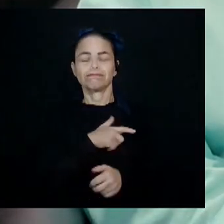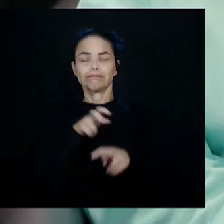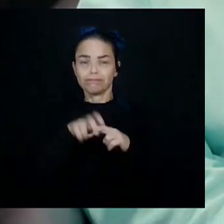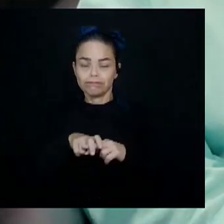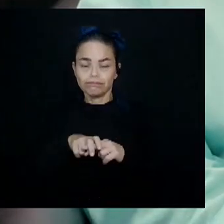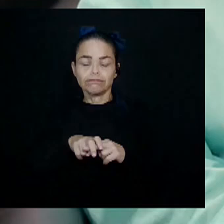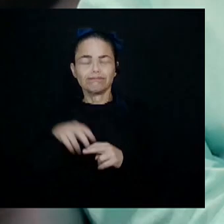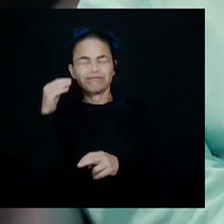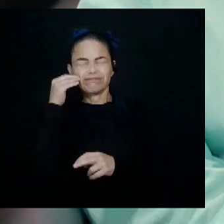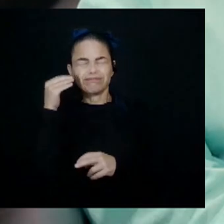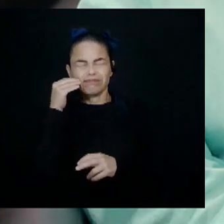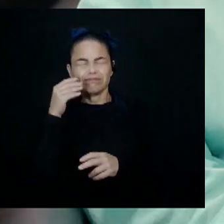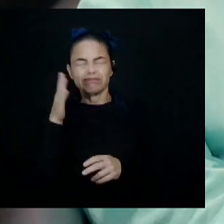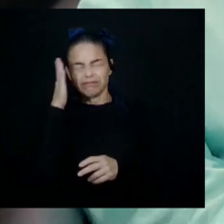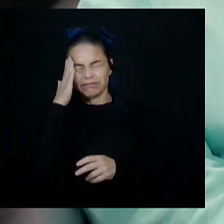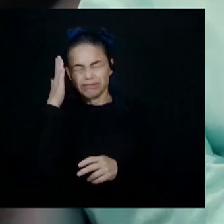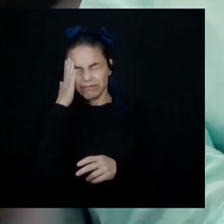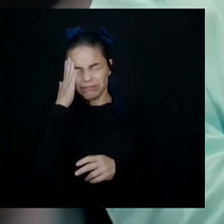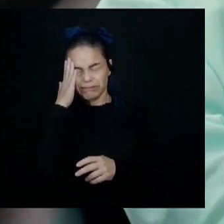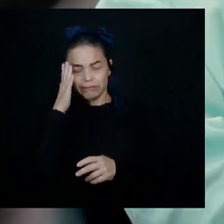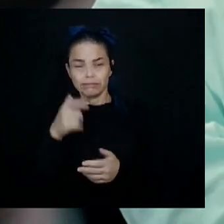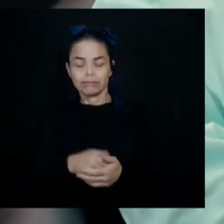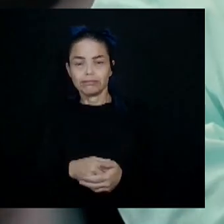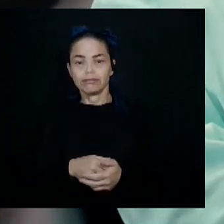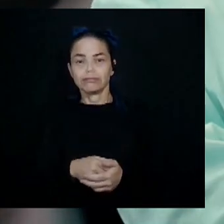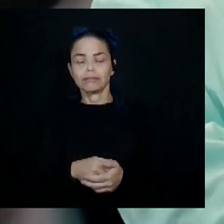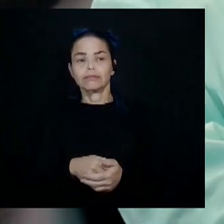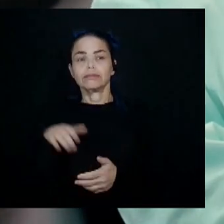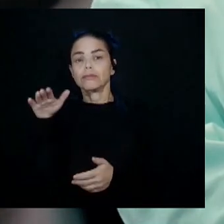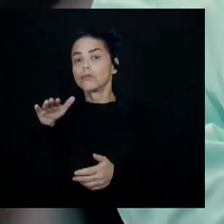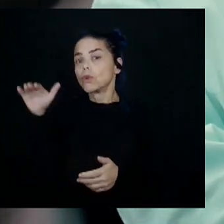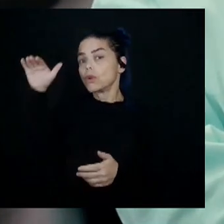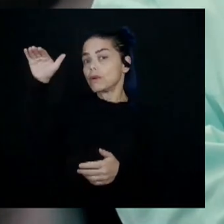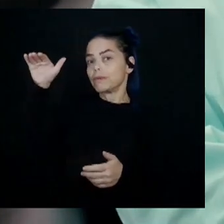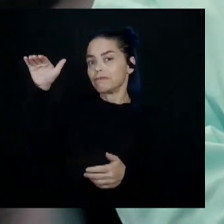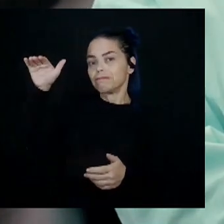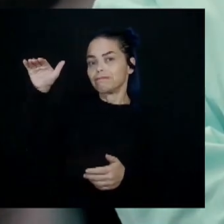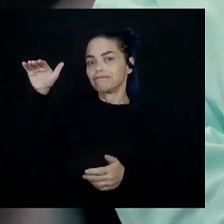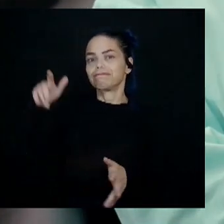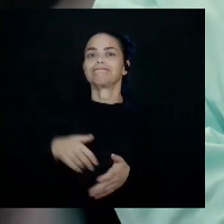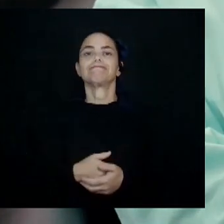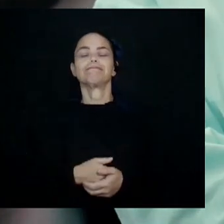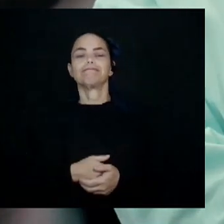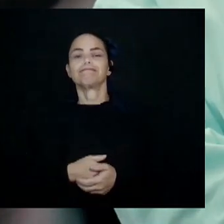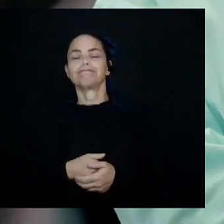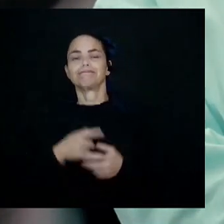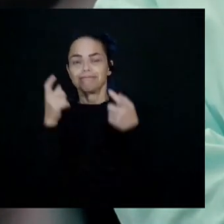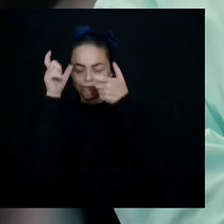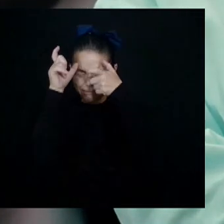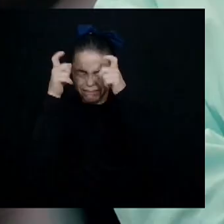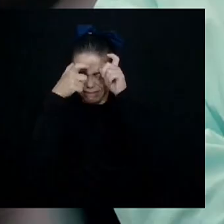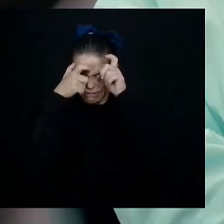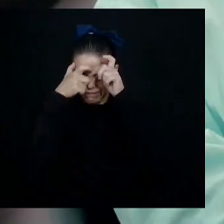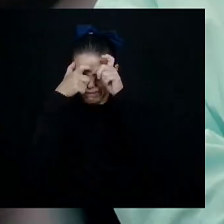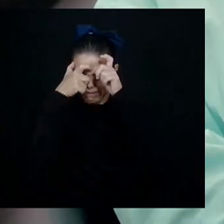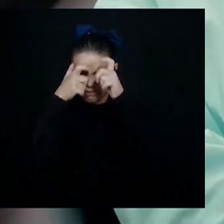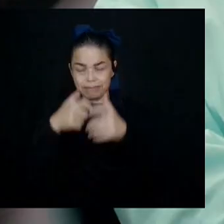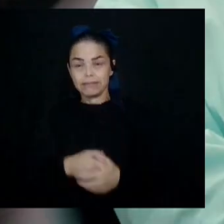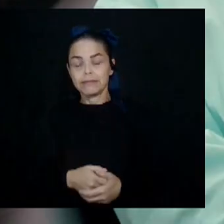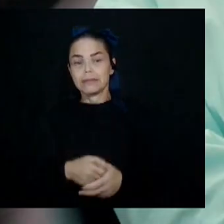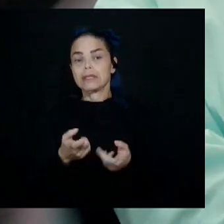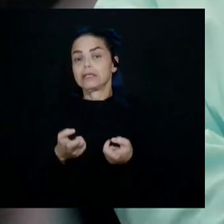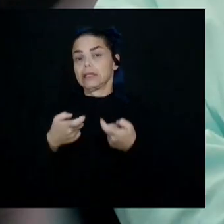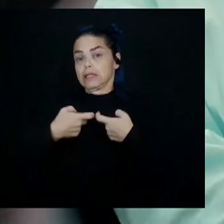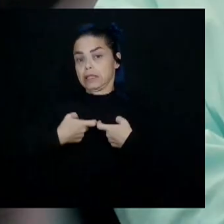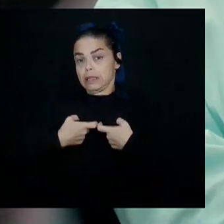Por quê? Na fase adulta, isso pode trazer transtornos na sexualidade, e nós